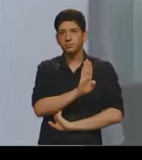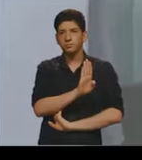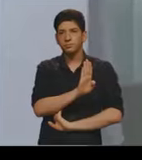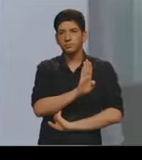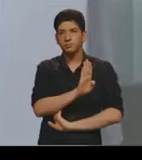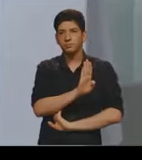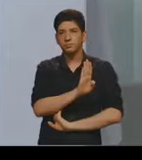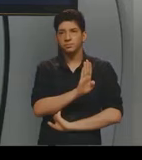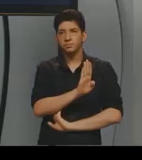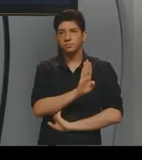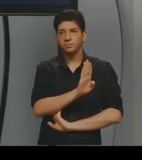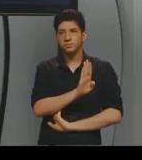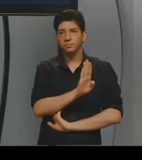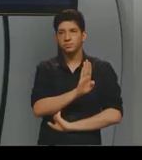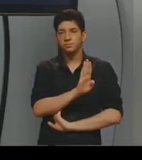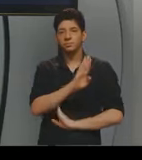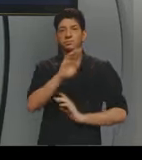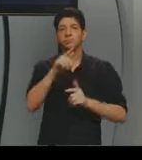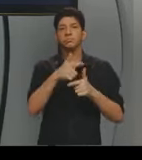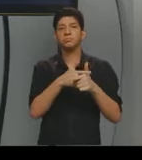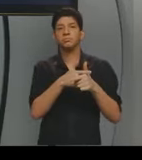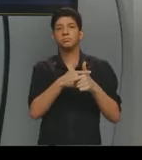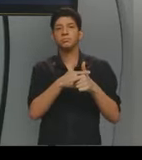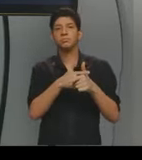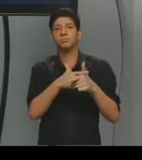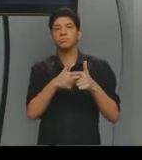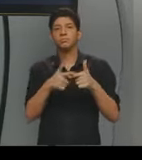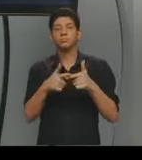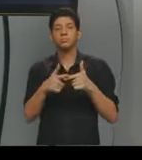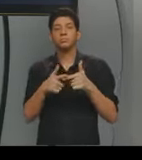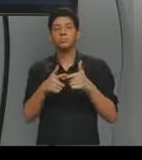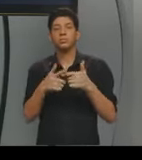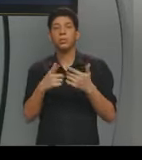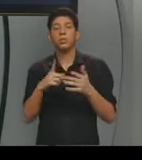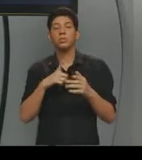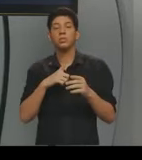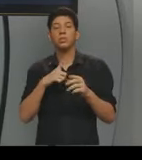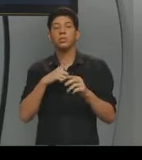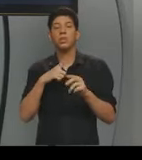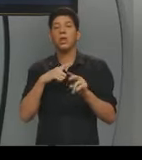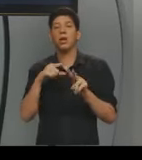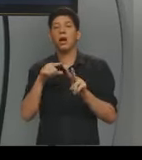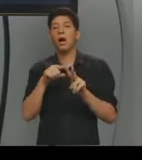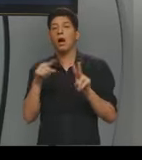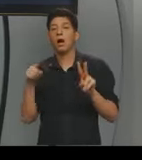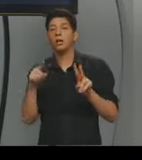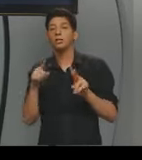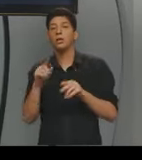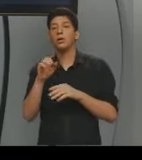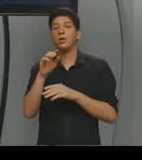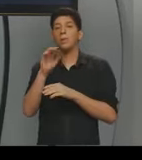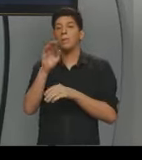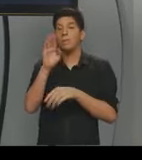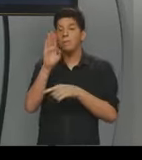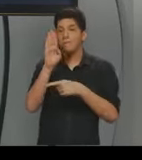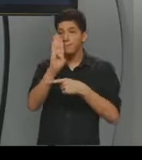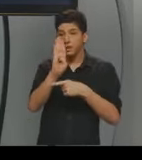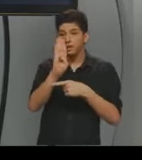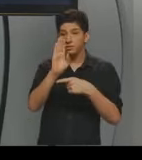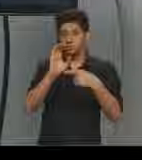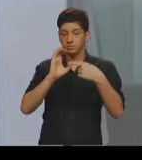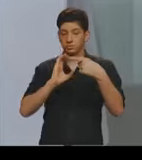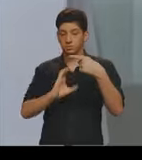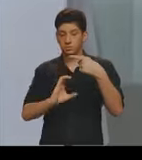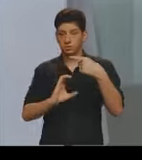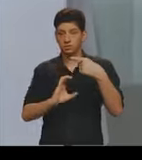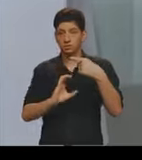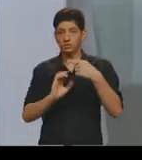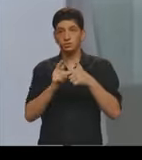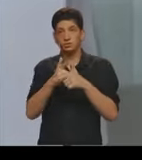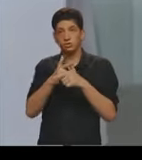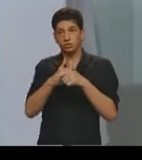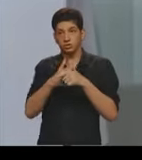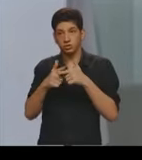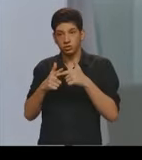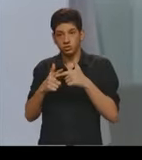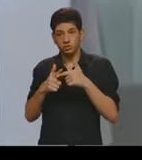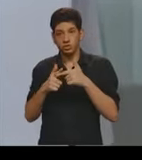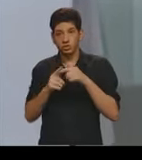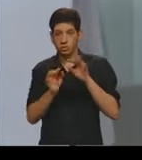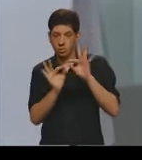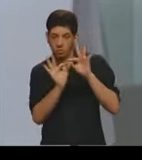é dividida, então tem uma razão, de B sobre C, dividida por essa medida aqui,